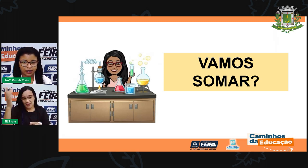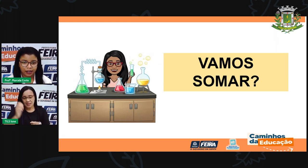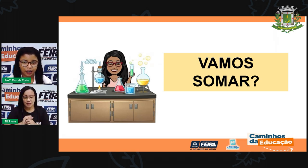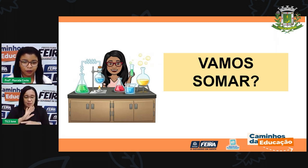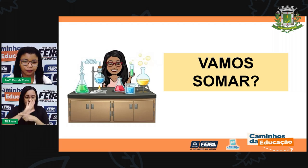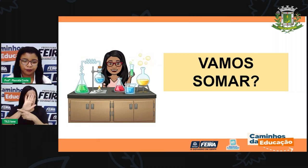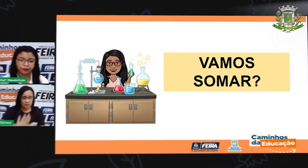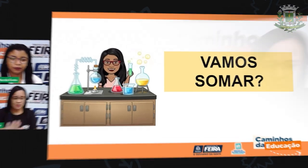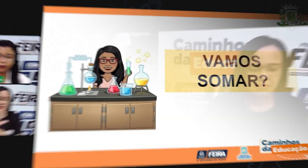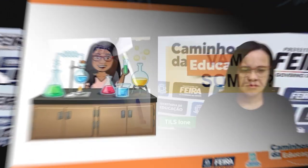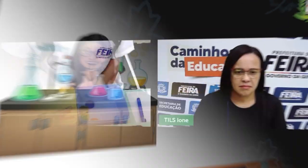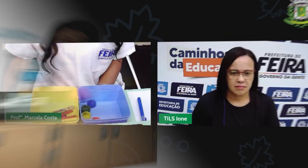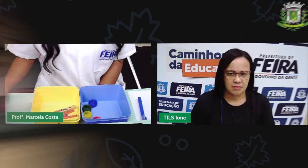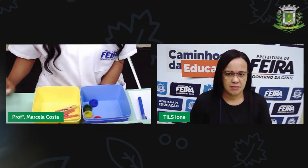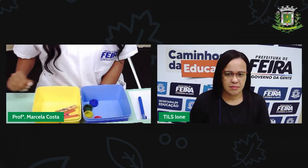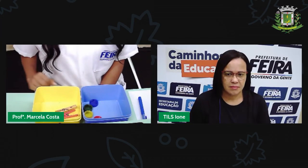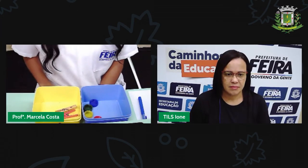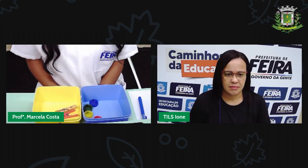quantidades, tá certo?